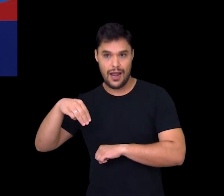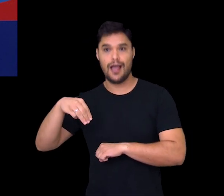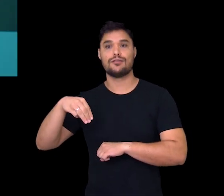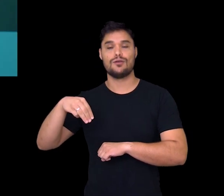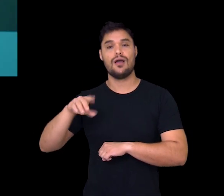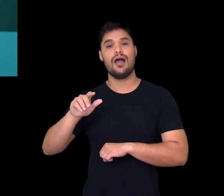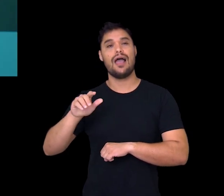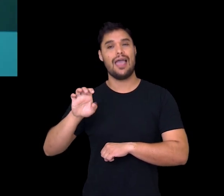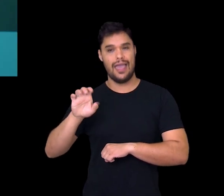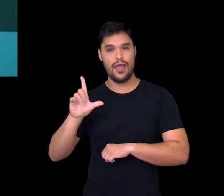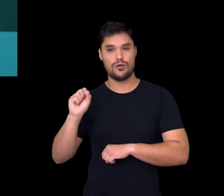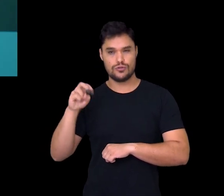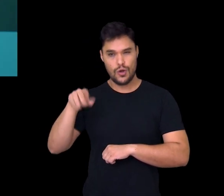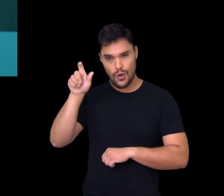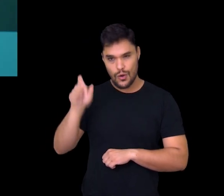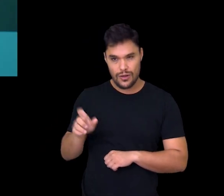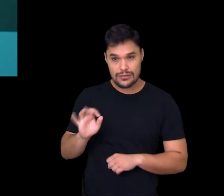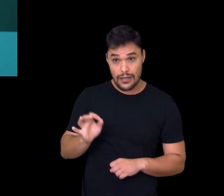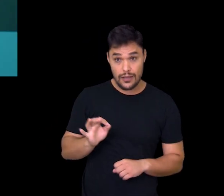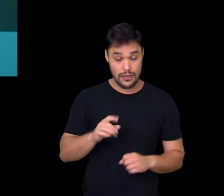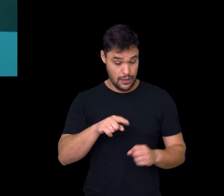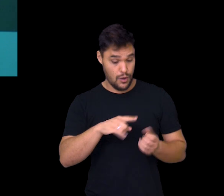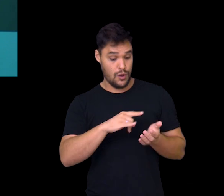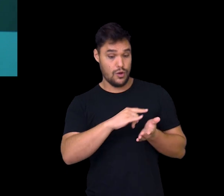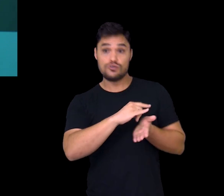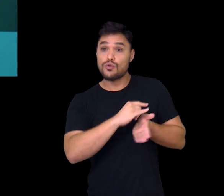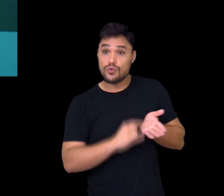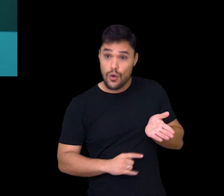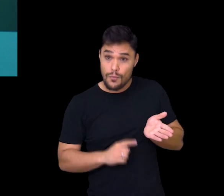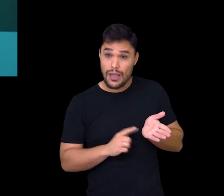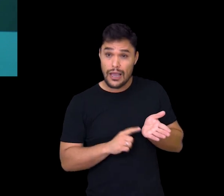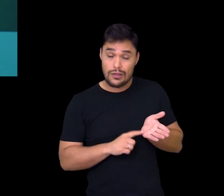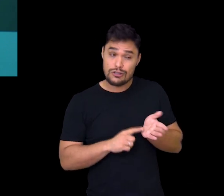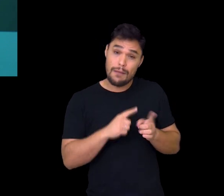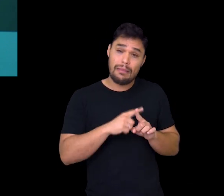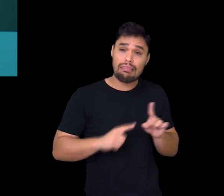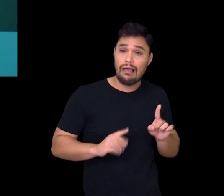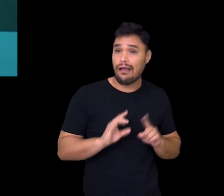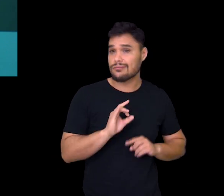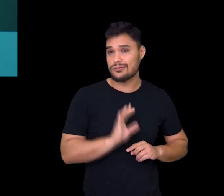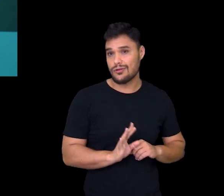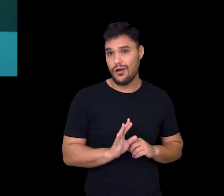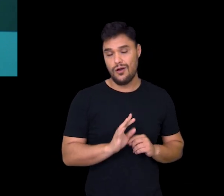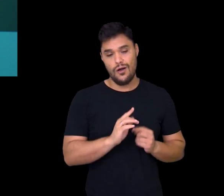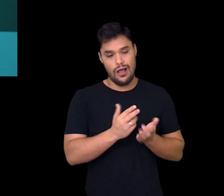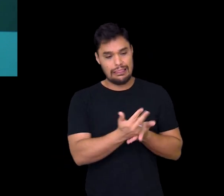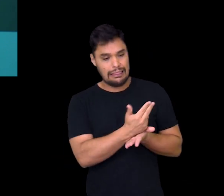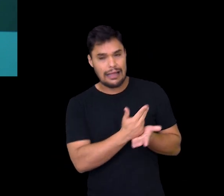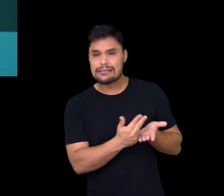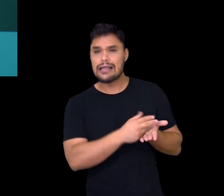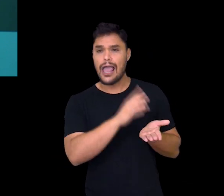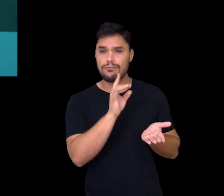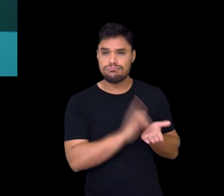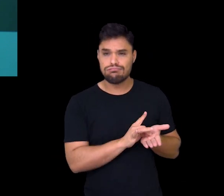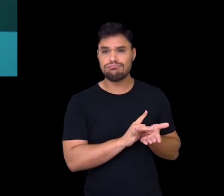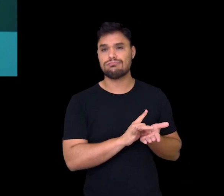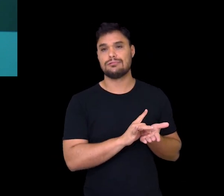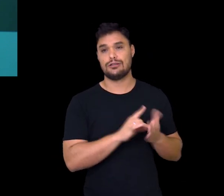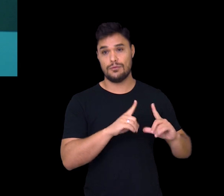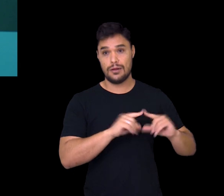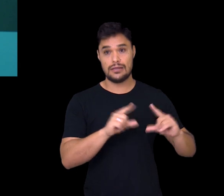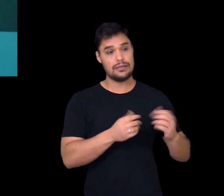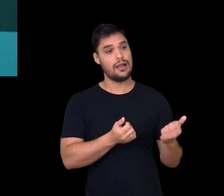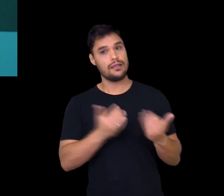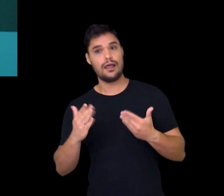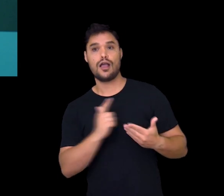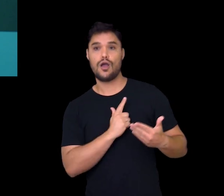Na verdade, esse arquivo, nós tínhamos uma parte desse arquivo, mas todo esse arquivo de plantas originais de Brasília ia para o governo do Distrito Federal, para um